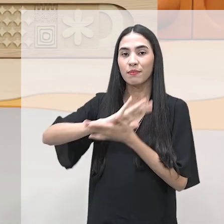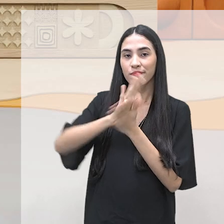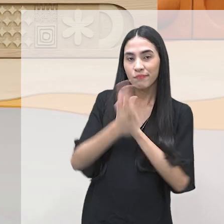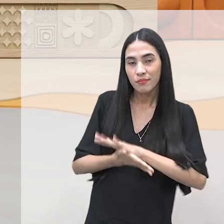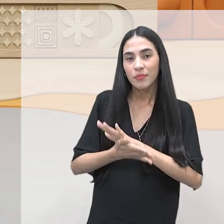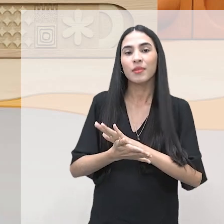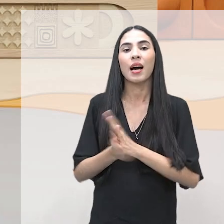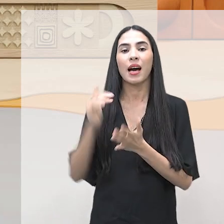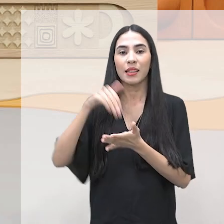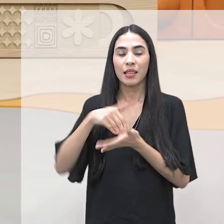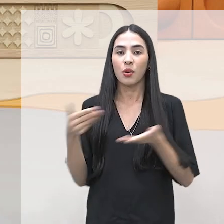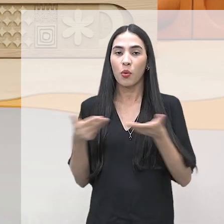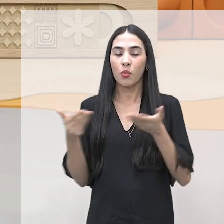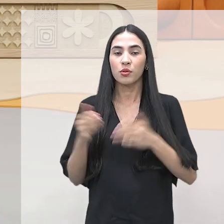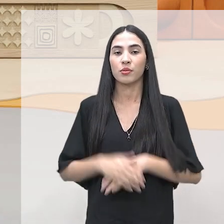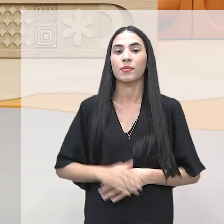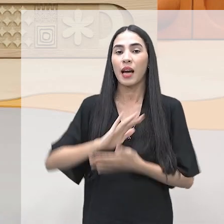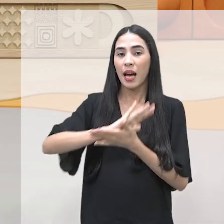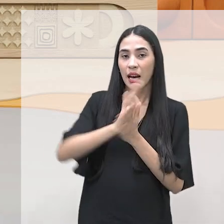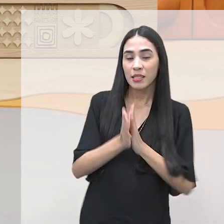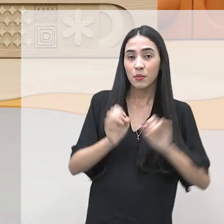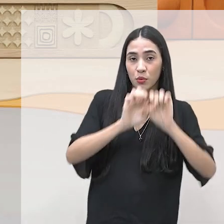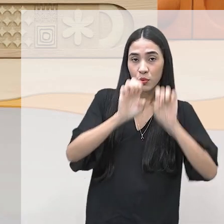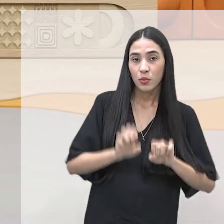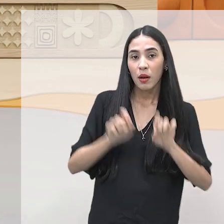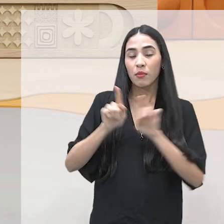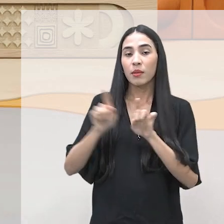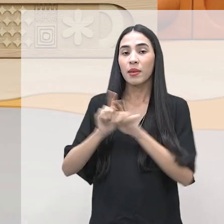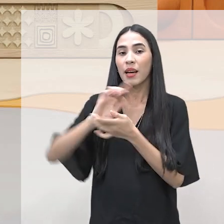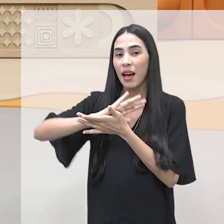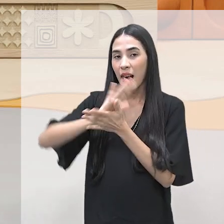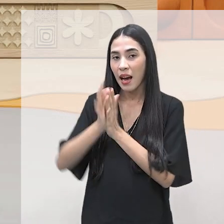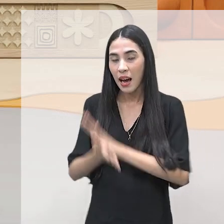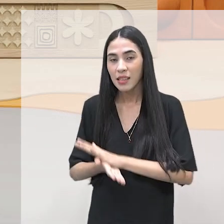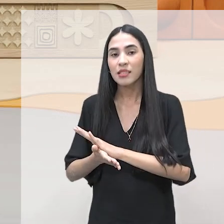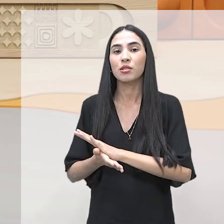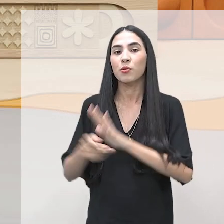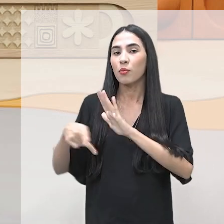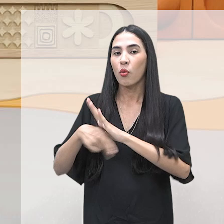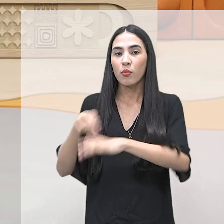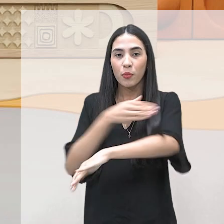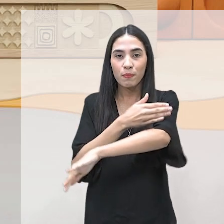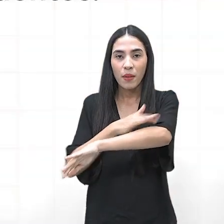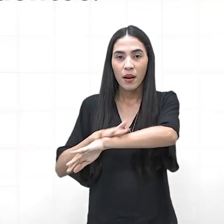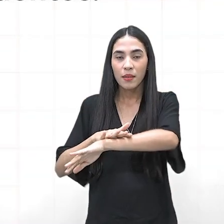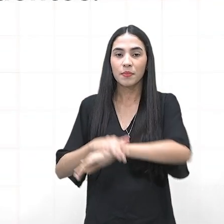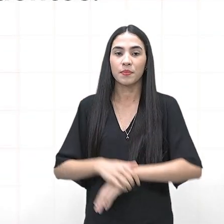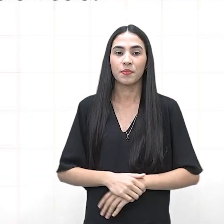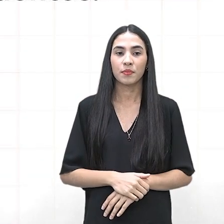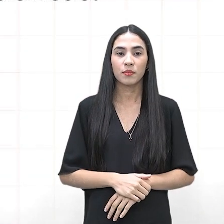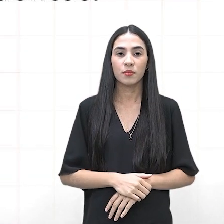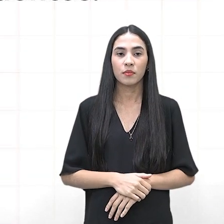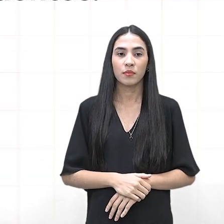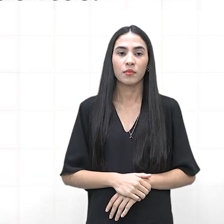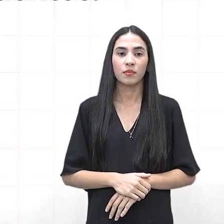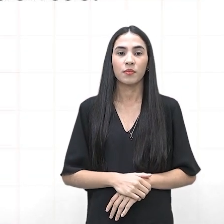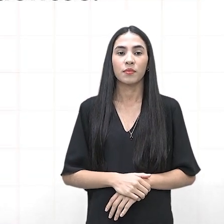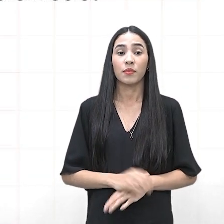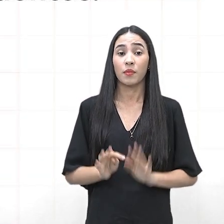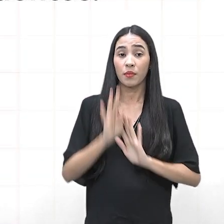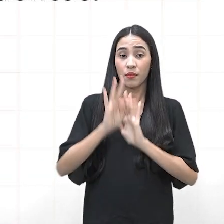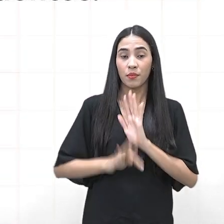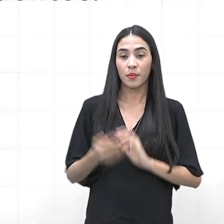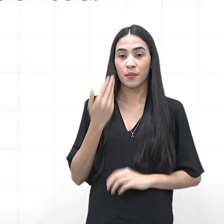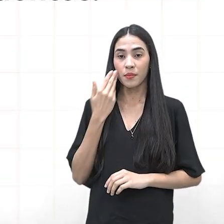hoje. Racismo estrutural e racismo propriamente dito. Vamos ao texto. Vamos lá, galera. E o texto fala